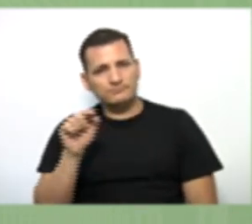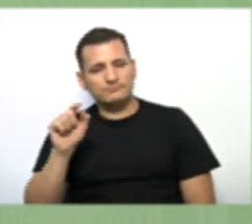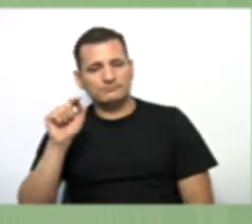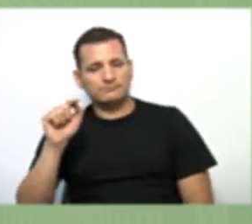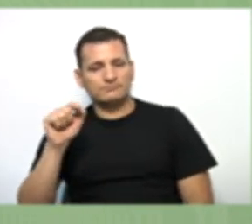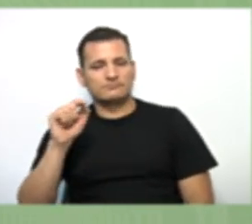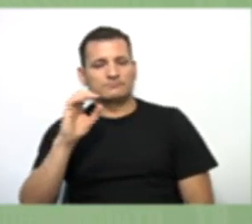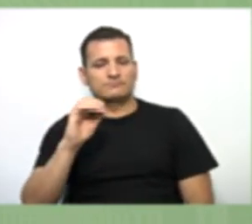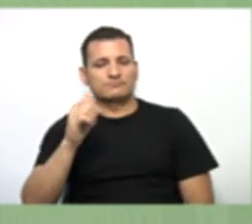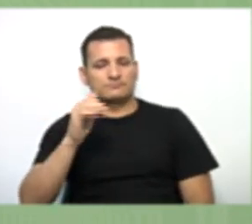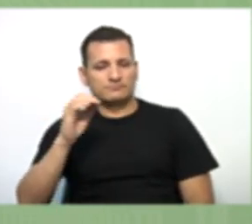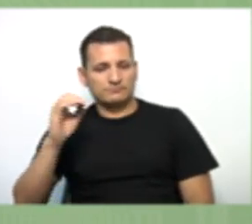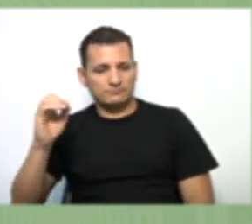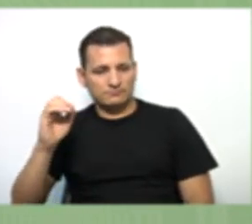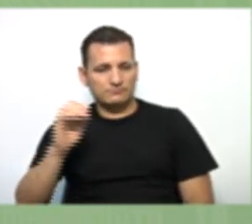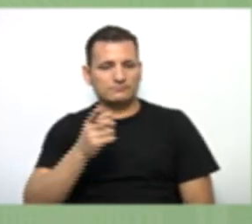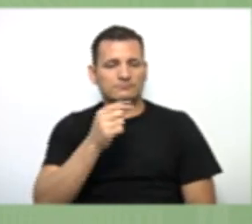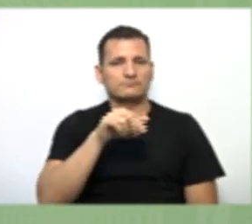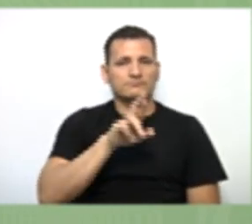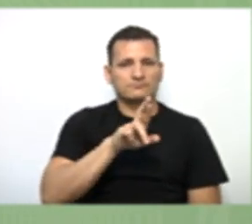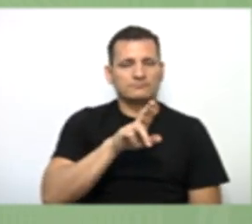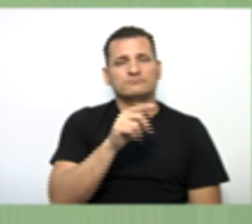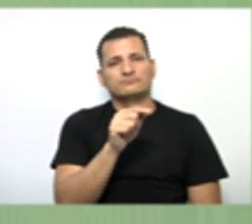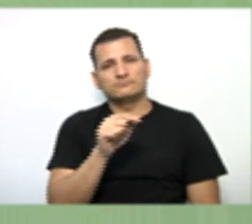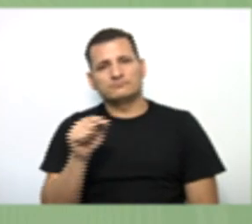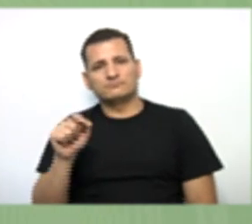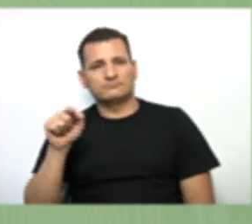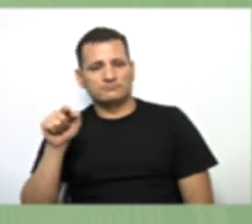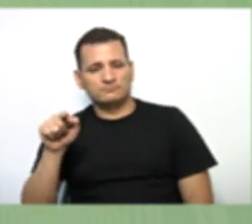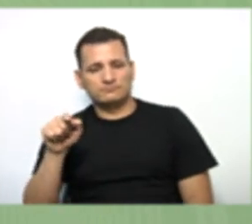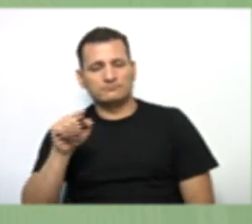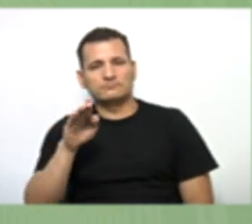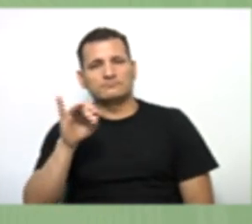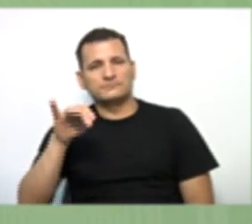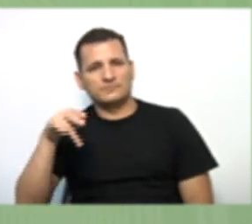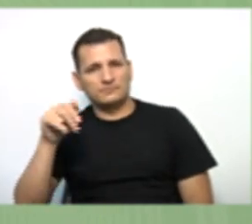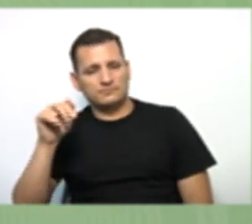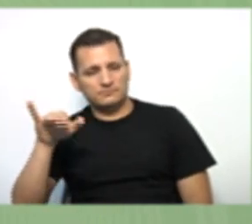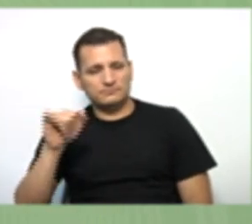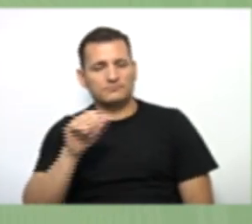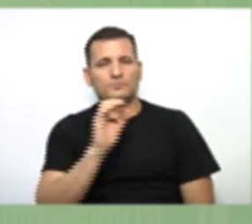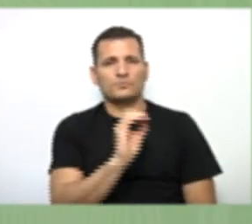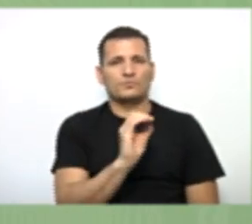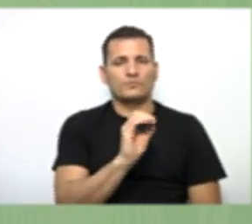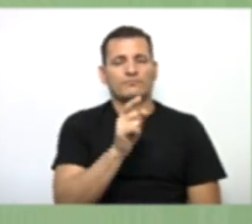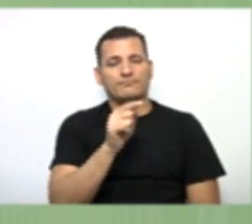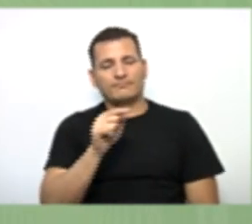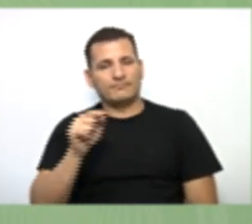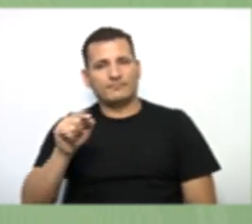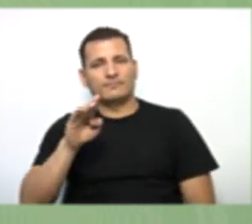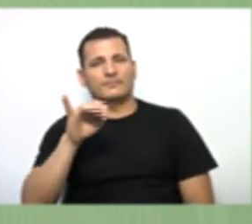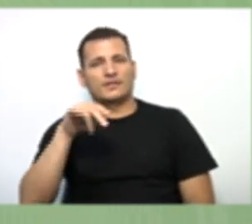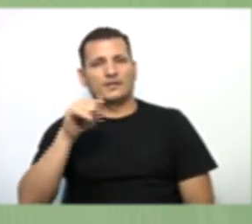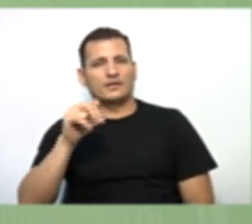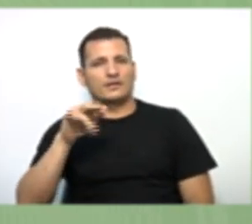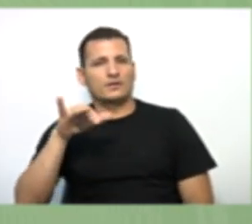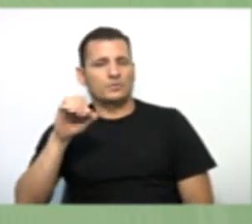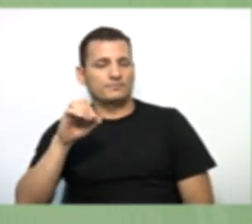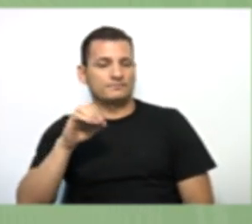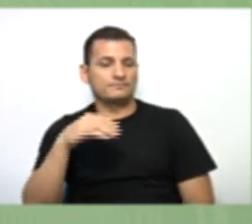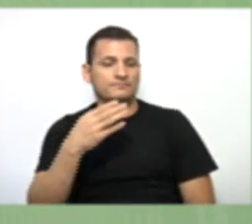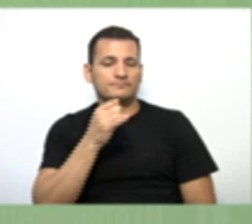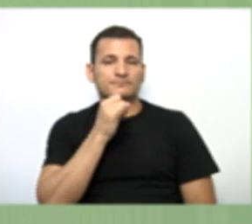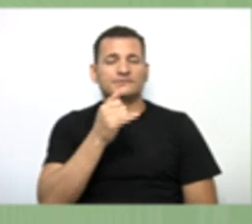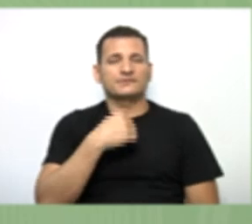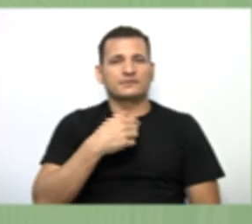no binário. O caractere FR equivale a isso no binário. E o O, isso no binário. Então, se eu fosse